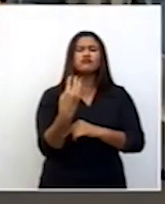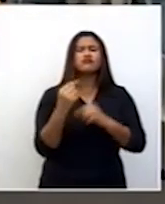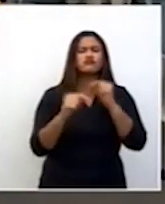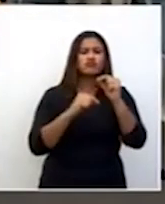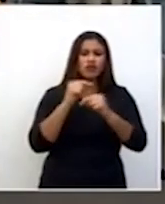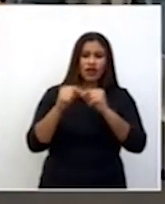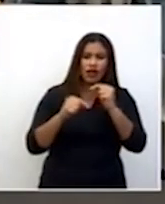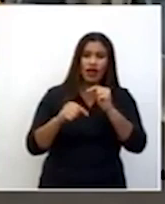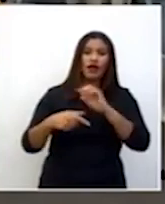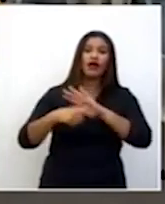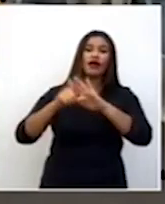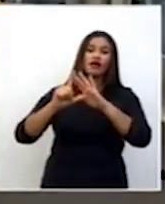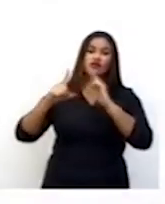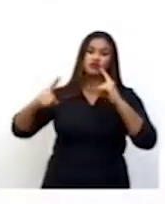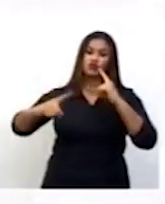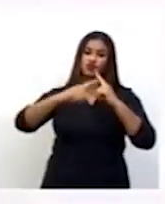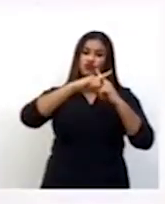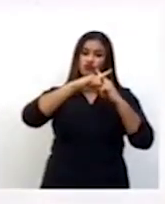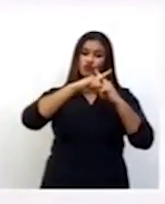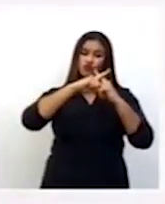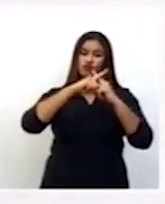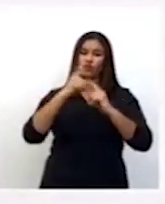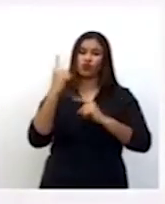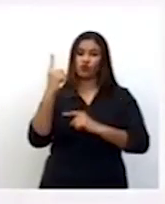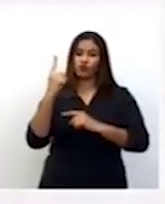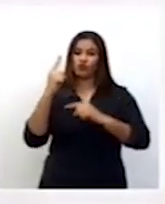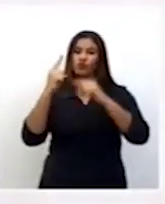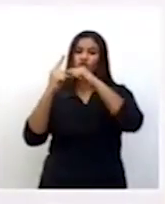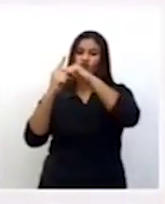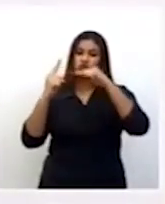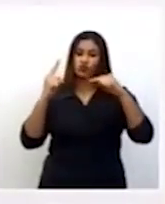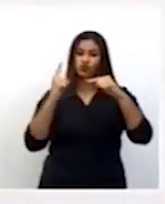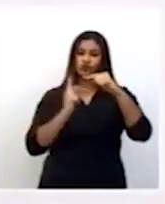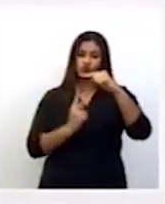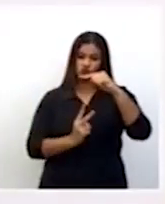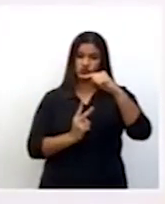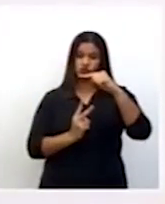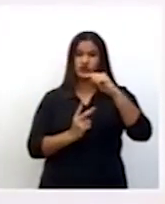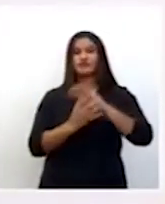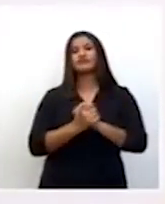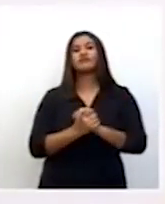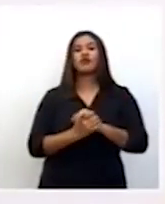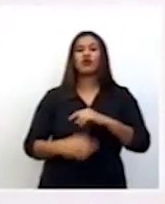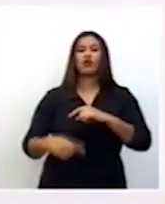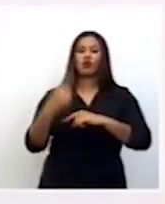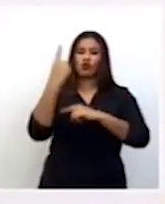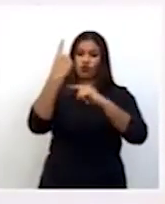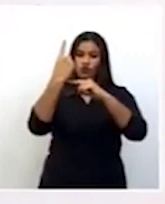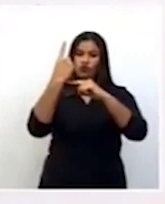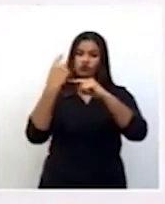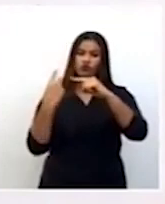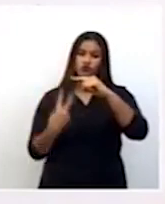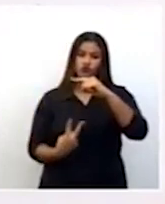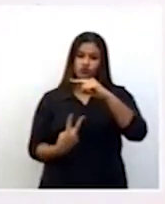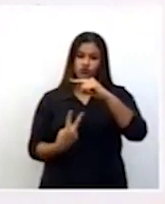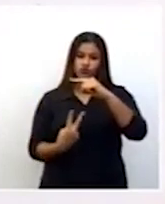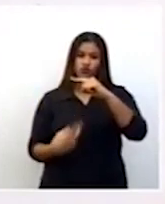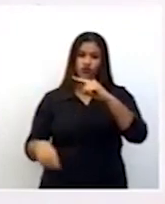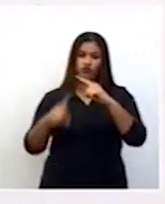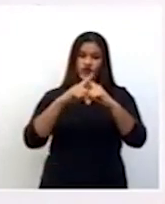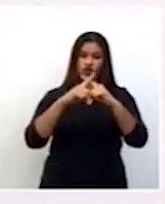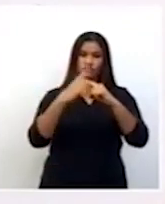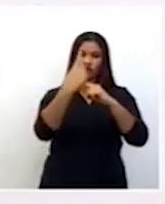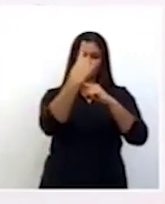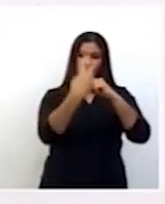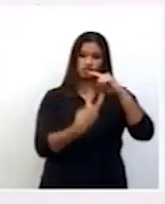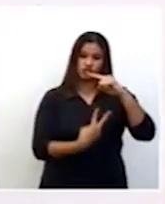multiplicando por 1 sobre 2. Então, eu estou fazendo essa multiplicação, ou seja, 1 sobre 2 vezes 1 sobre